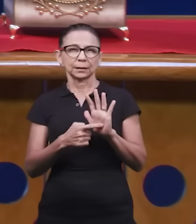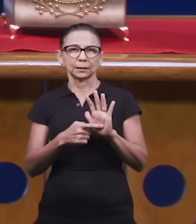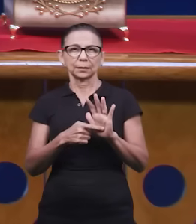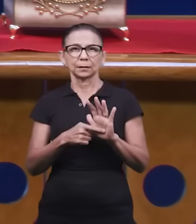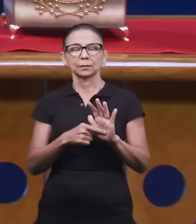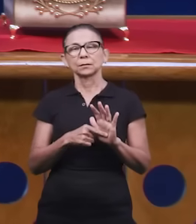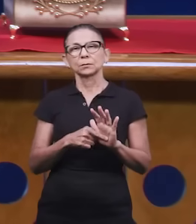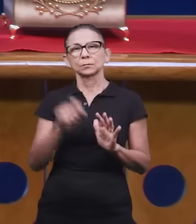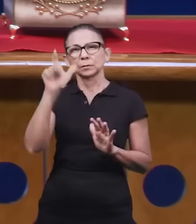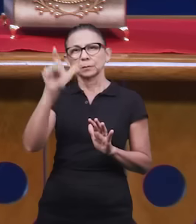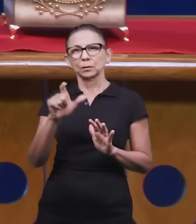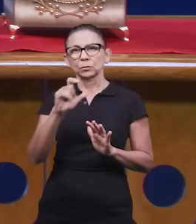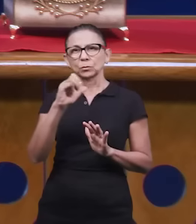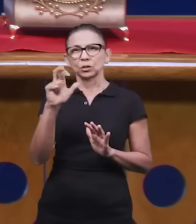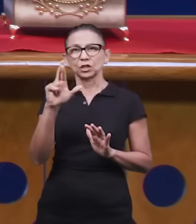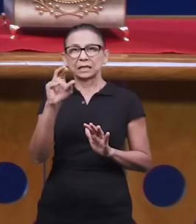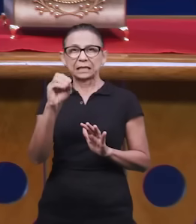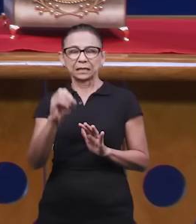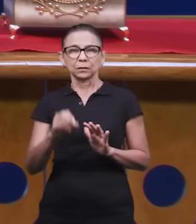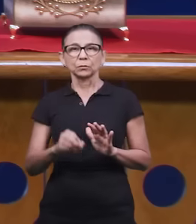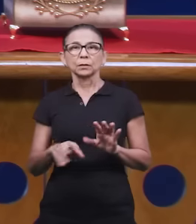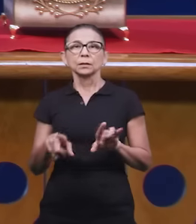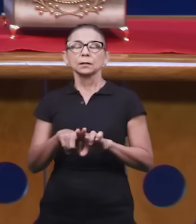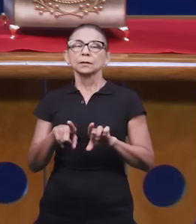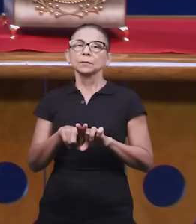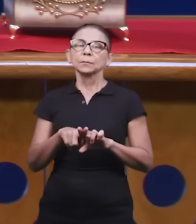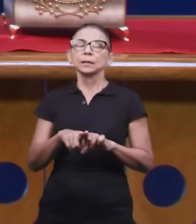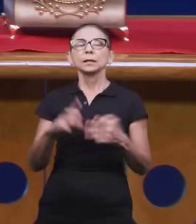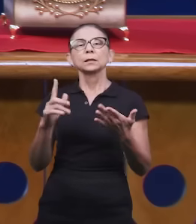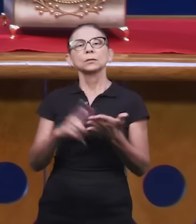capítulo do livro de Esdras.